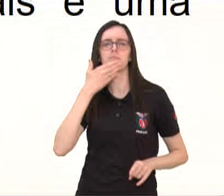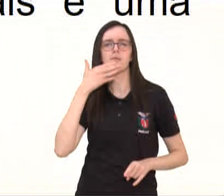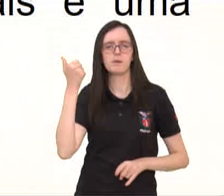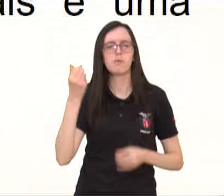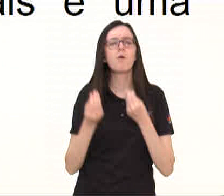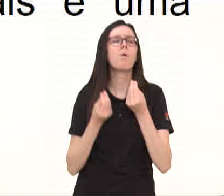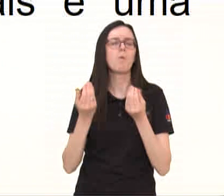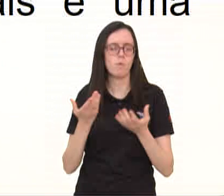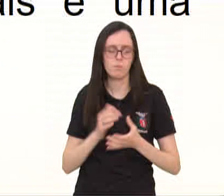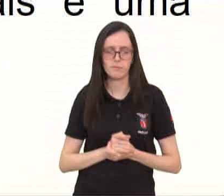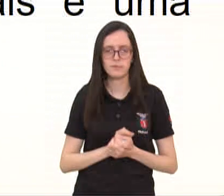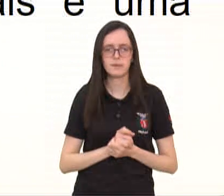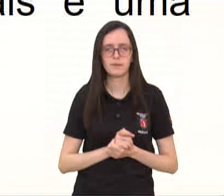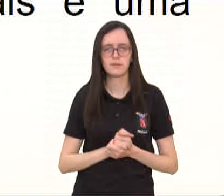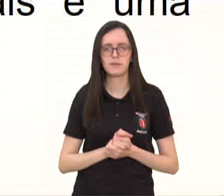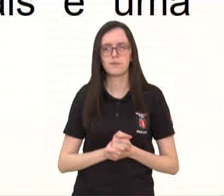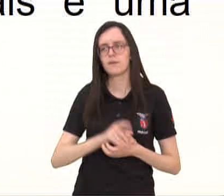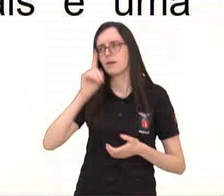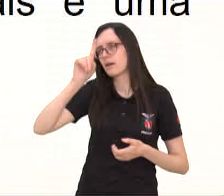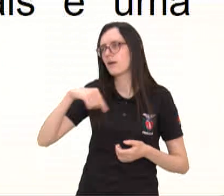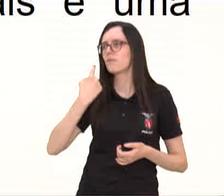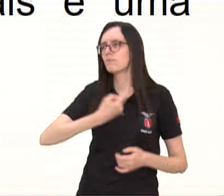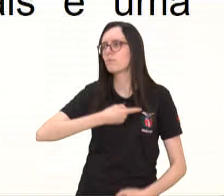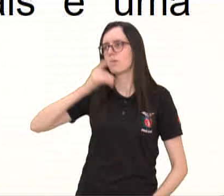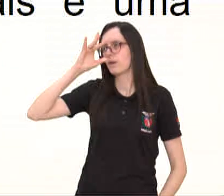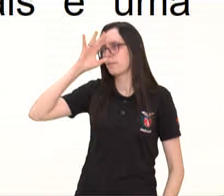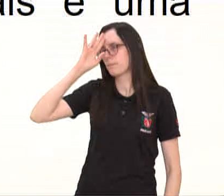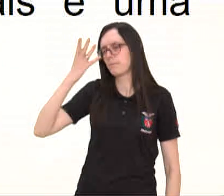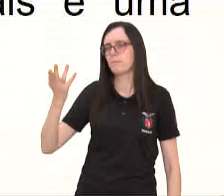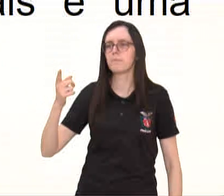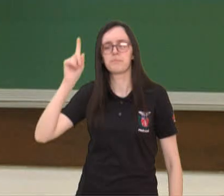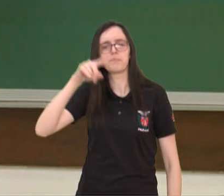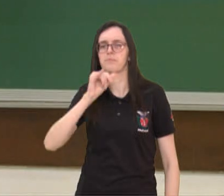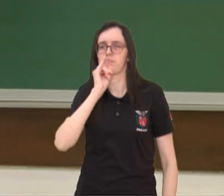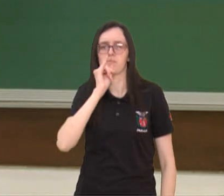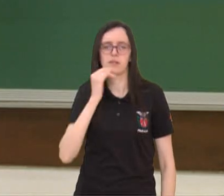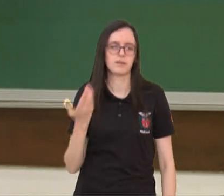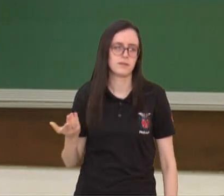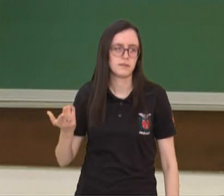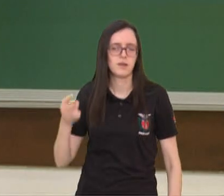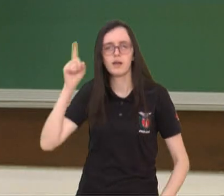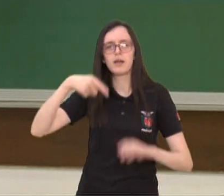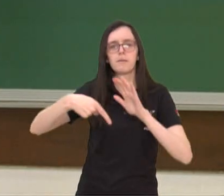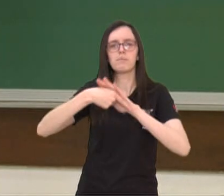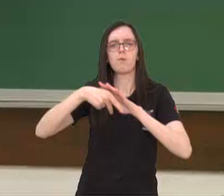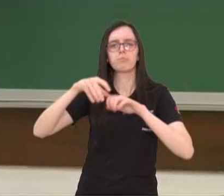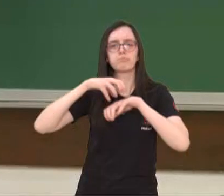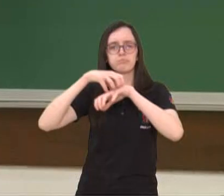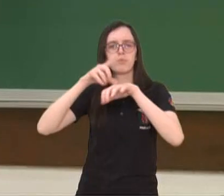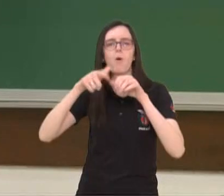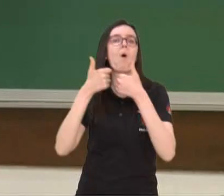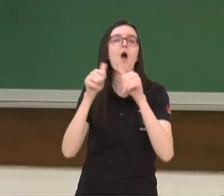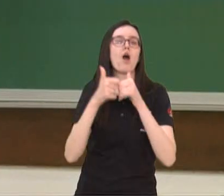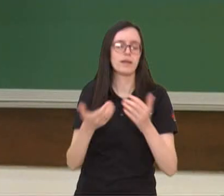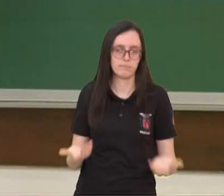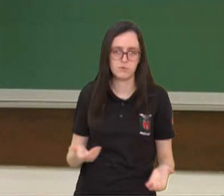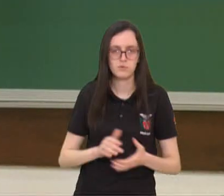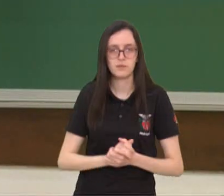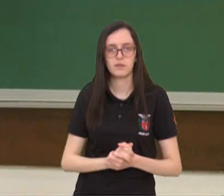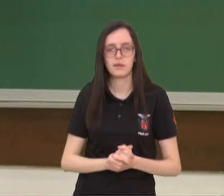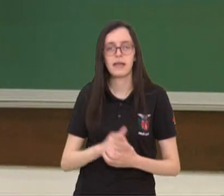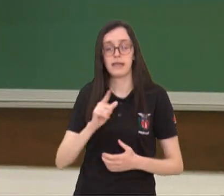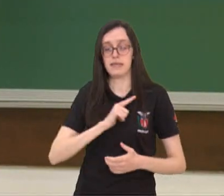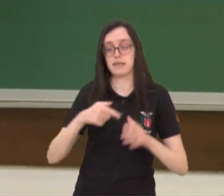modo, como imaginarmos o transporte rodoviário, a questão de ônibus. Há